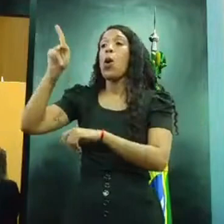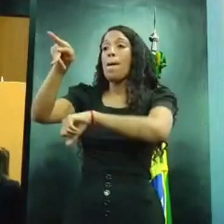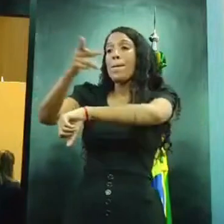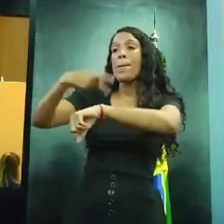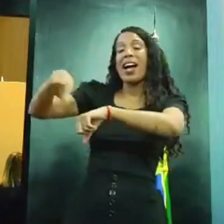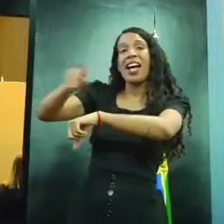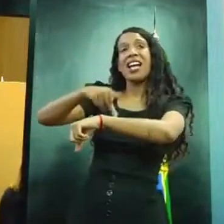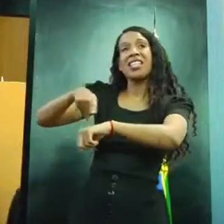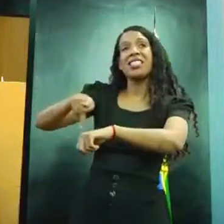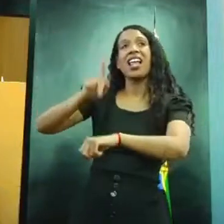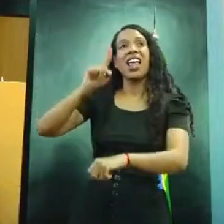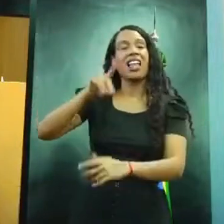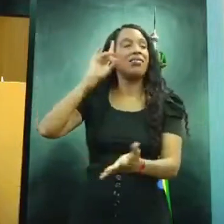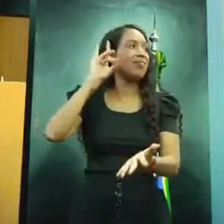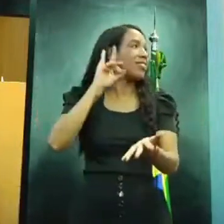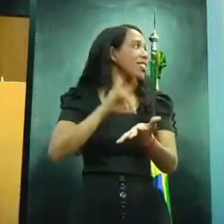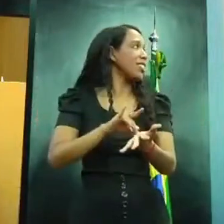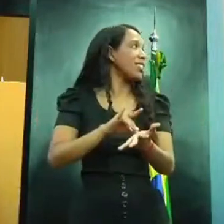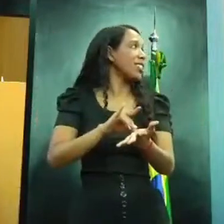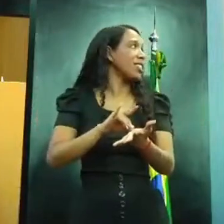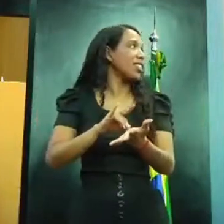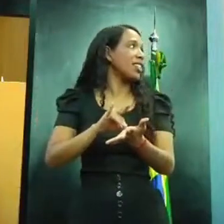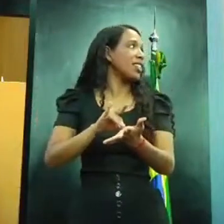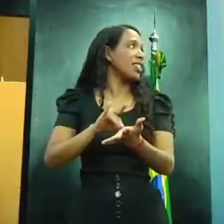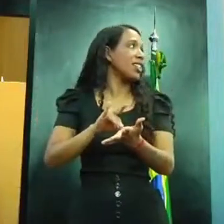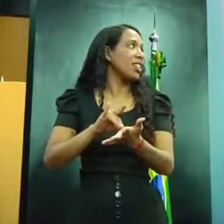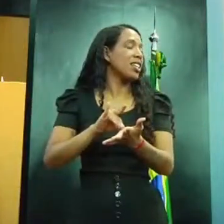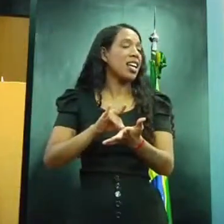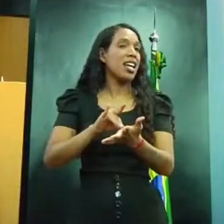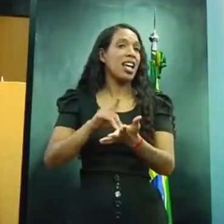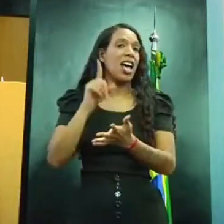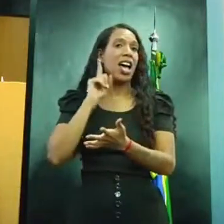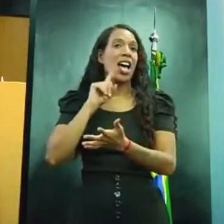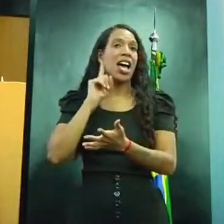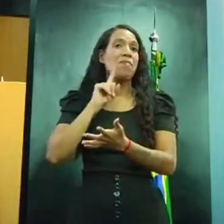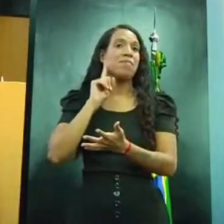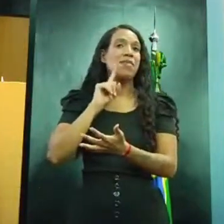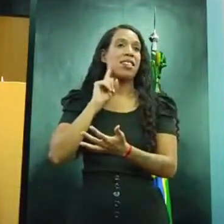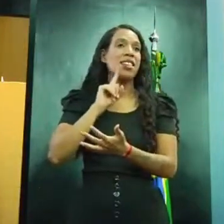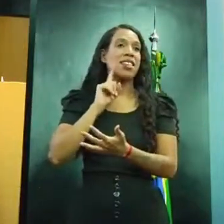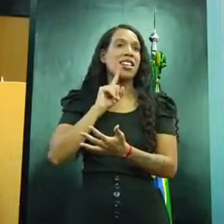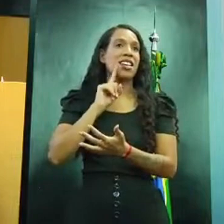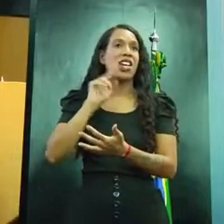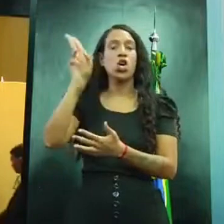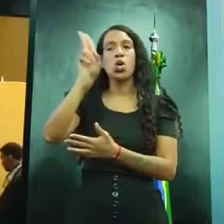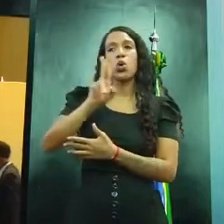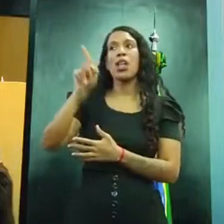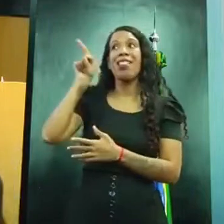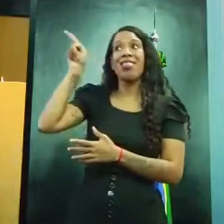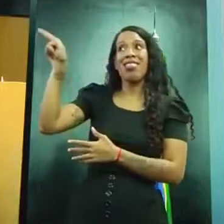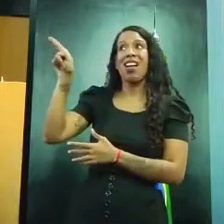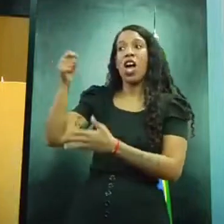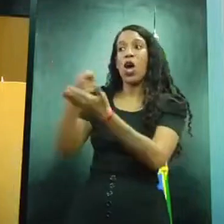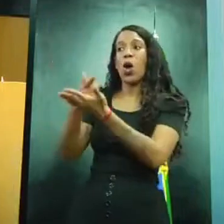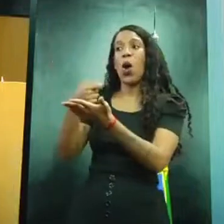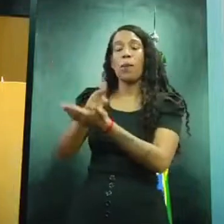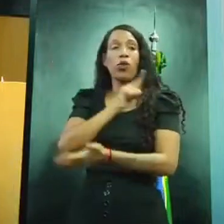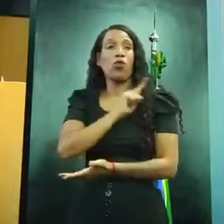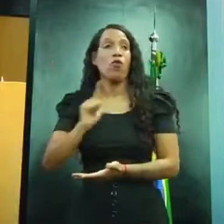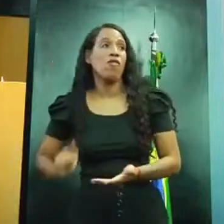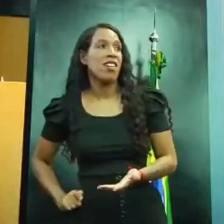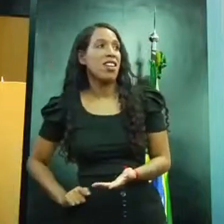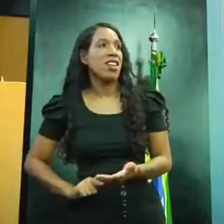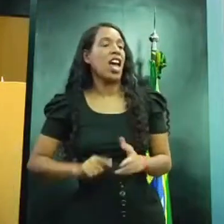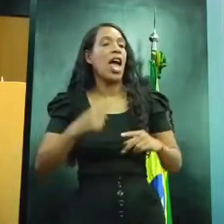usam estão justamente na América do Norte. É lá que eles estão mais usando compras públicas como instrumento